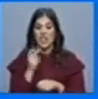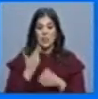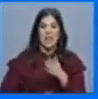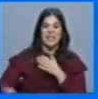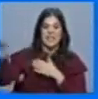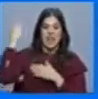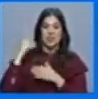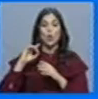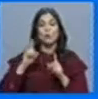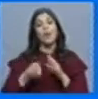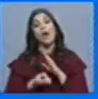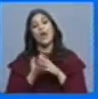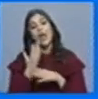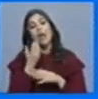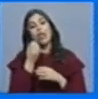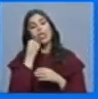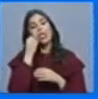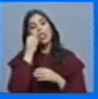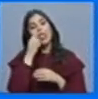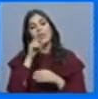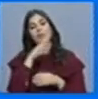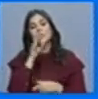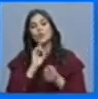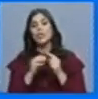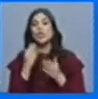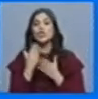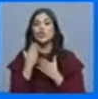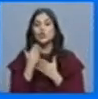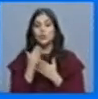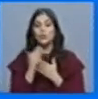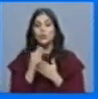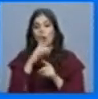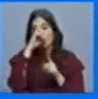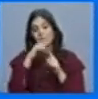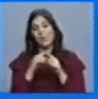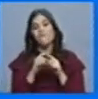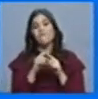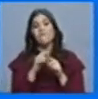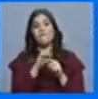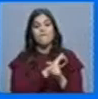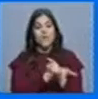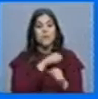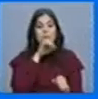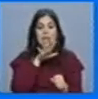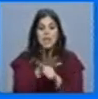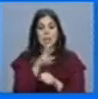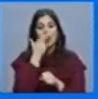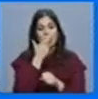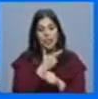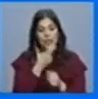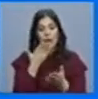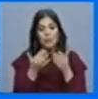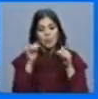formar-se muito, muito lentamente. E o que também diz este estudo é que, para que essas forças de maré tivessem sido, de facto, muito mais fracas do que as que são